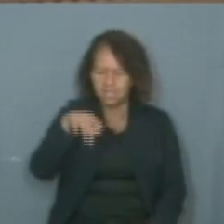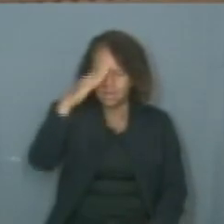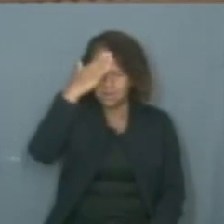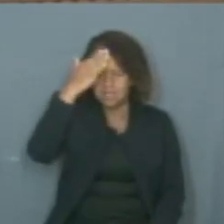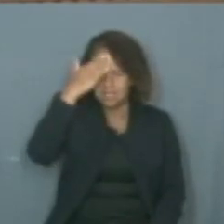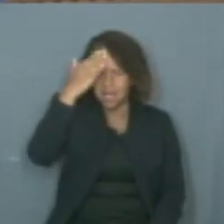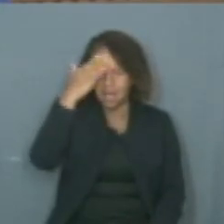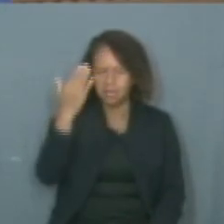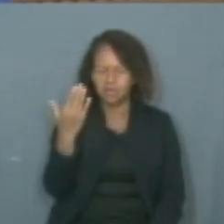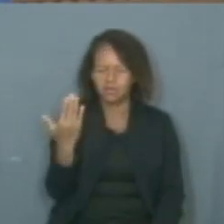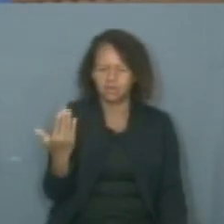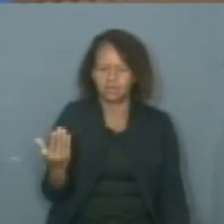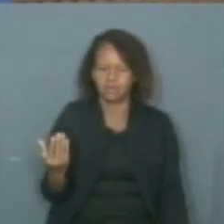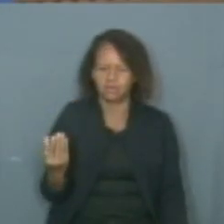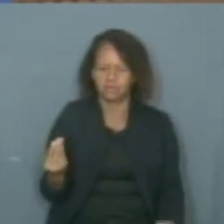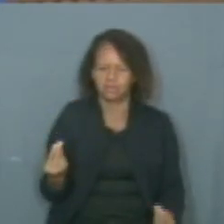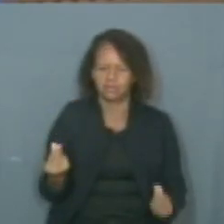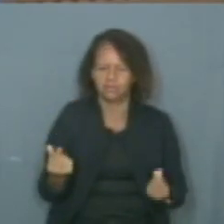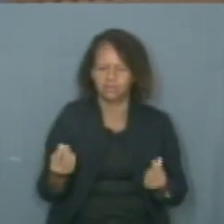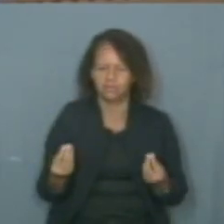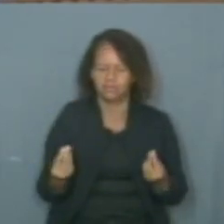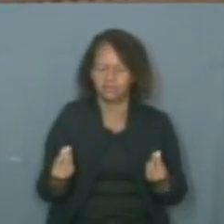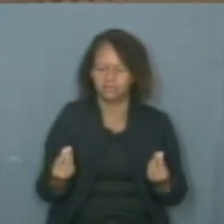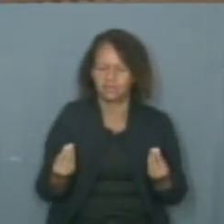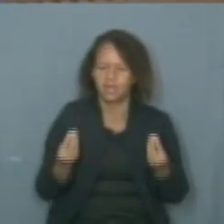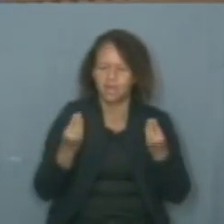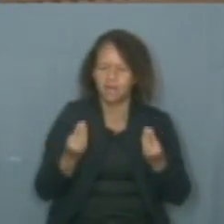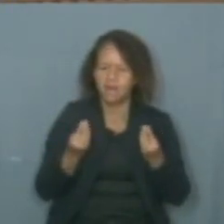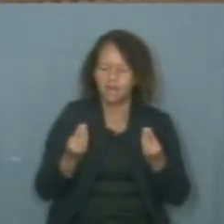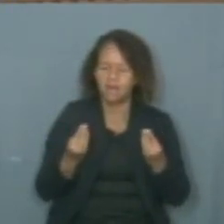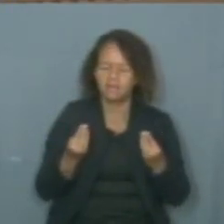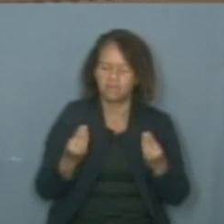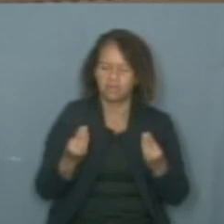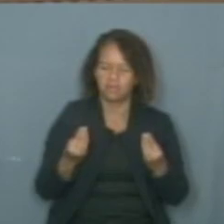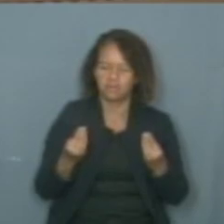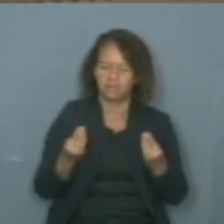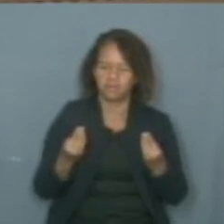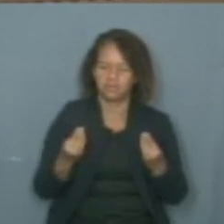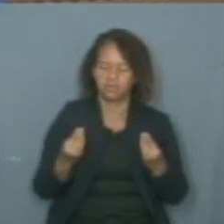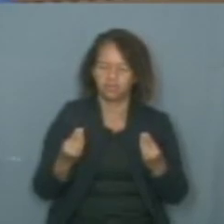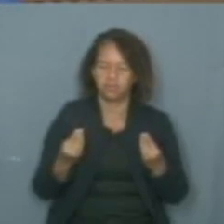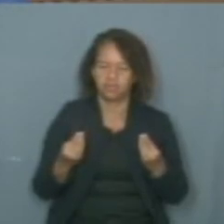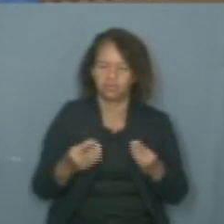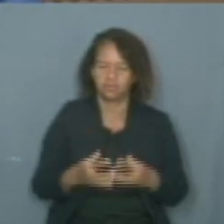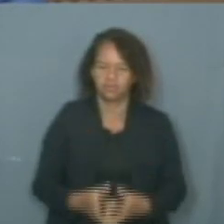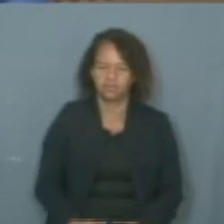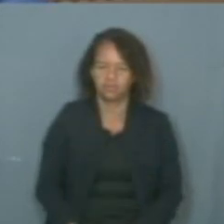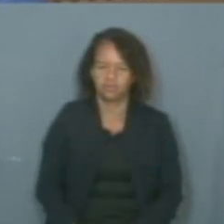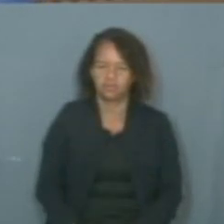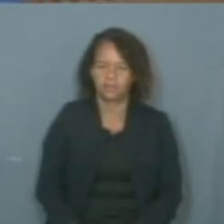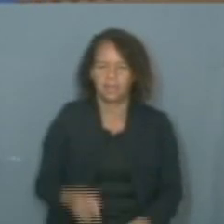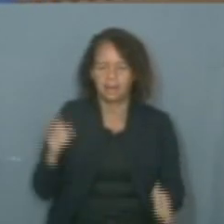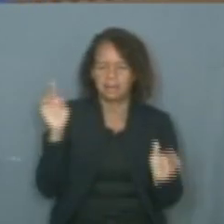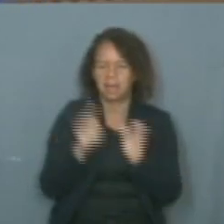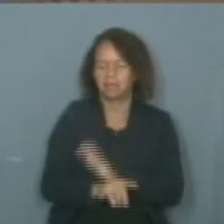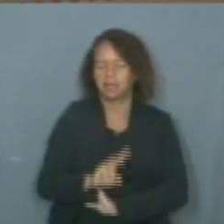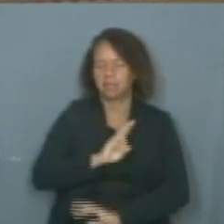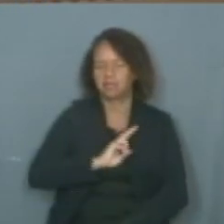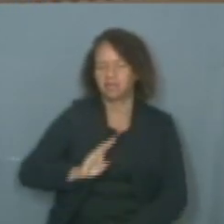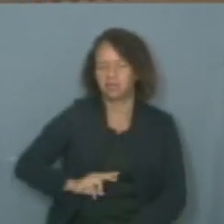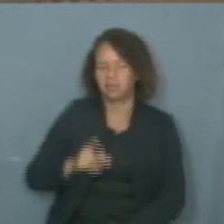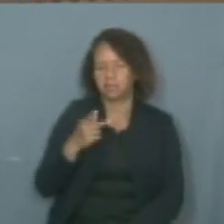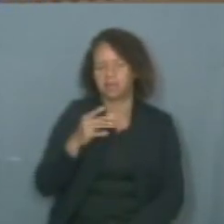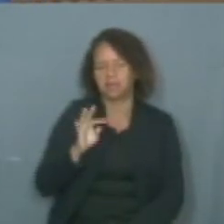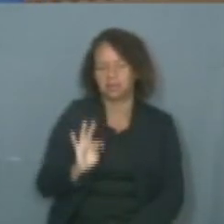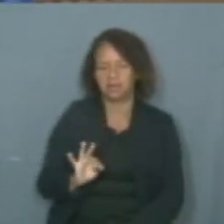o quão cômico isso fica. O quão cômico isso fica. Eu perguntei aqui para a vereadora do